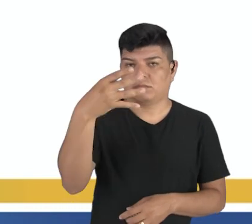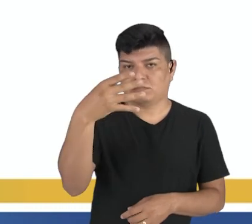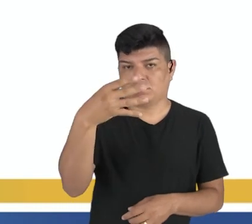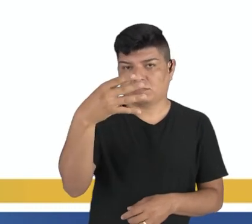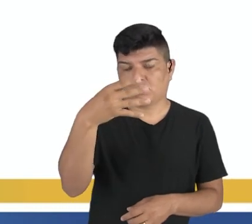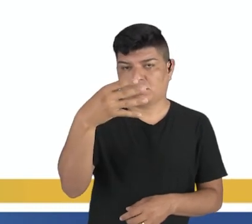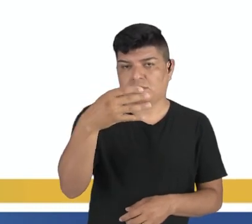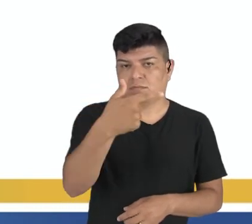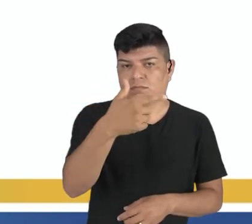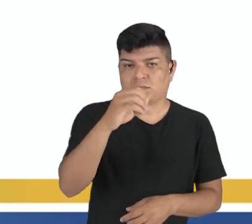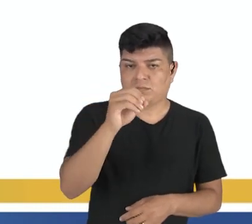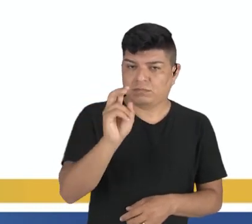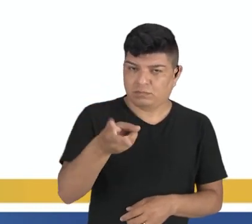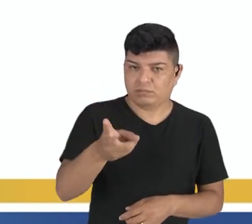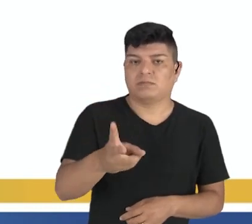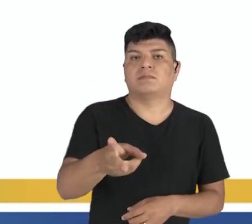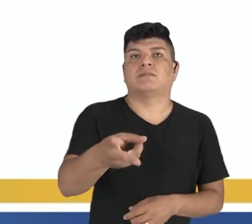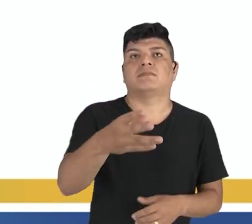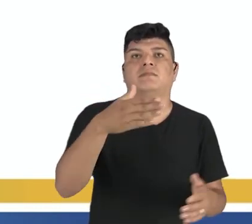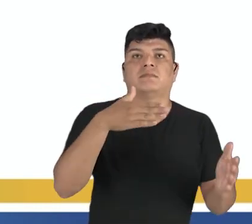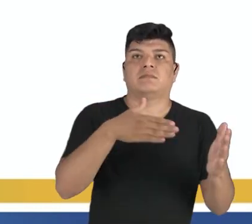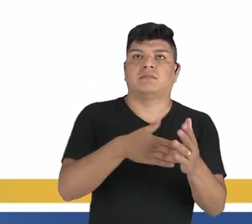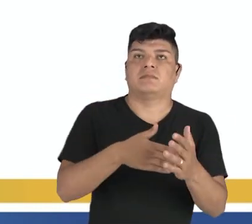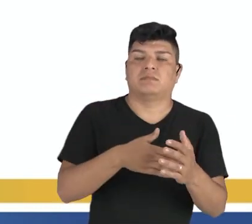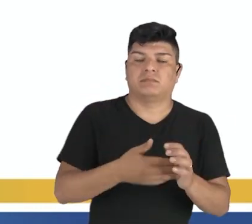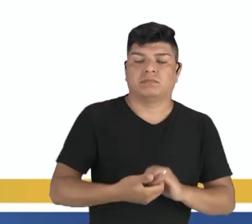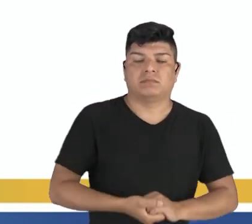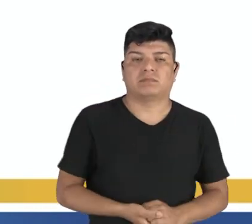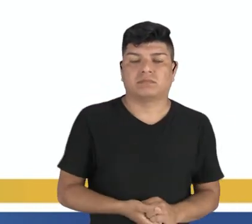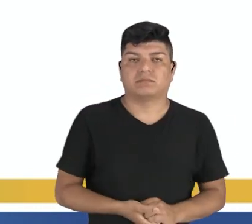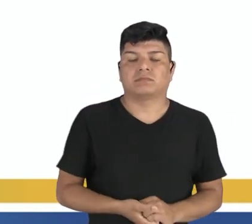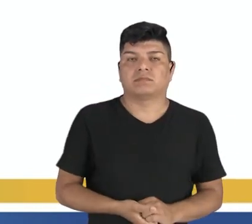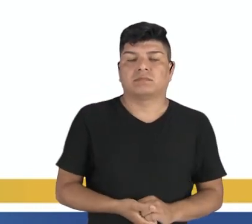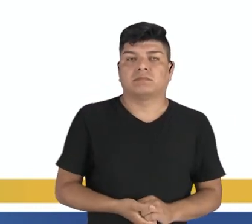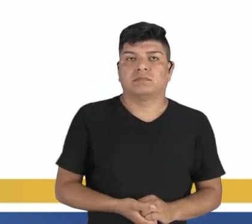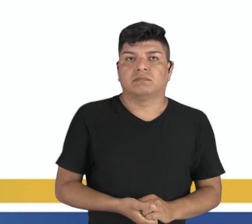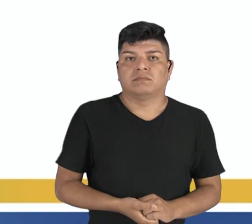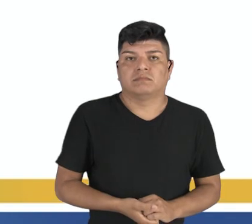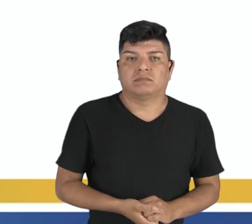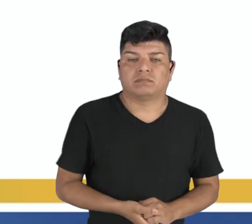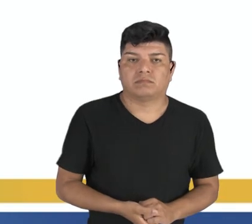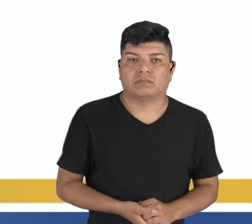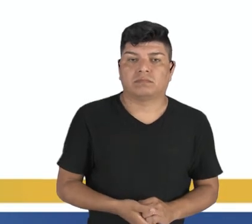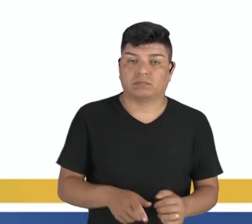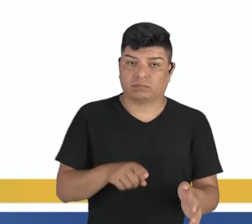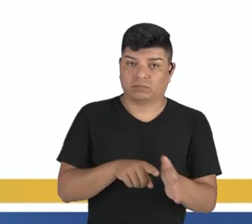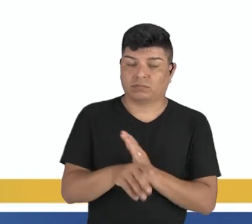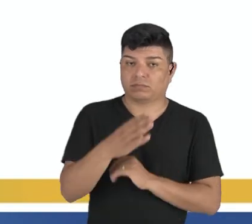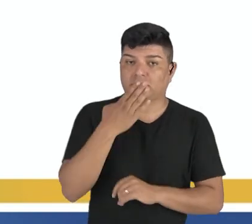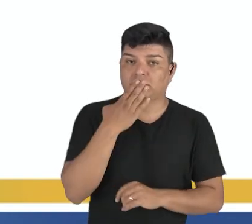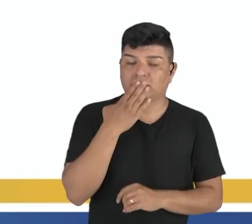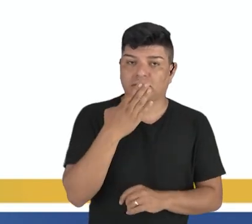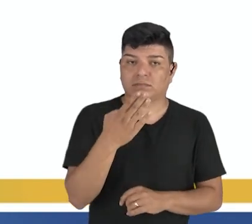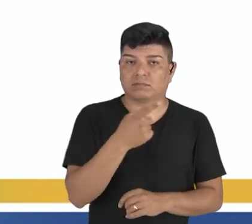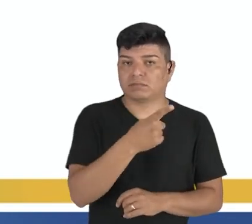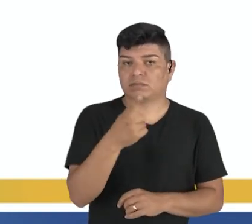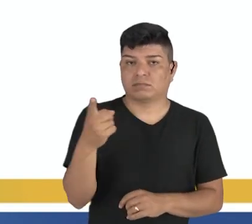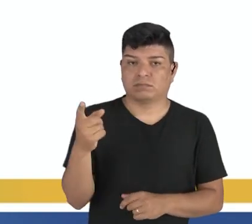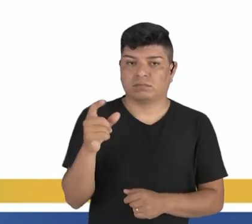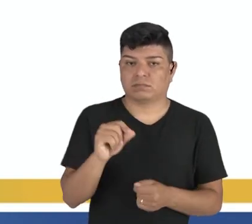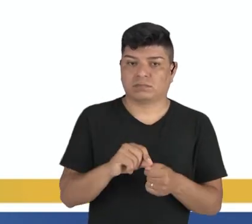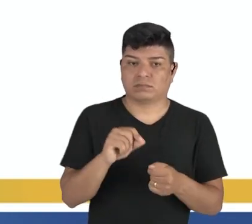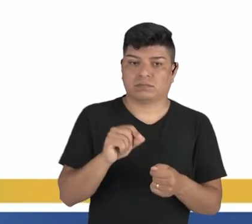quarta, 20, e aí vai até o enésimo termo. A situação, ela pede que você faça